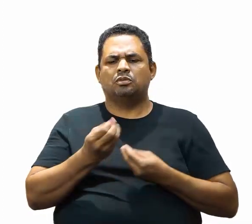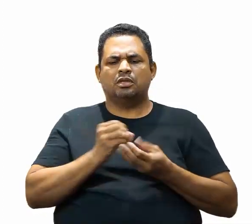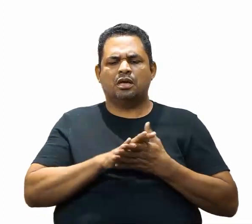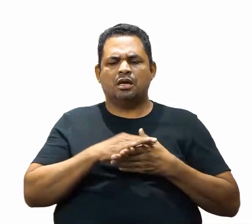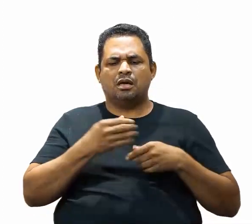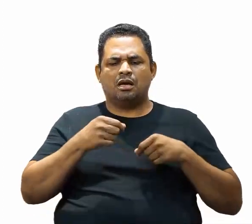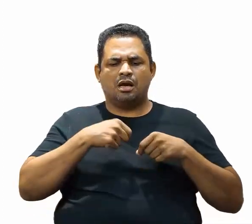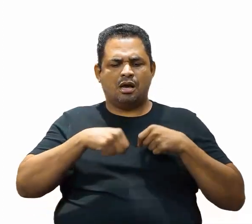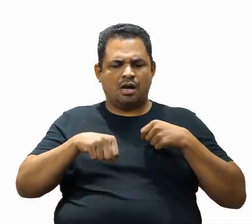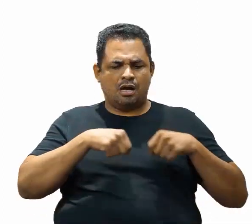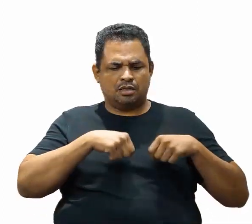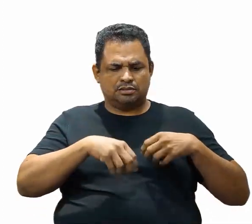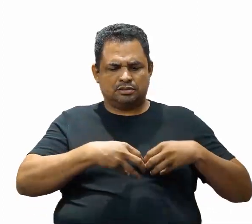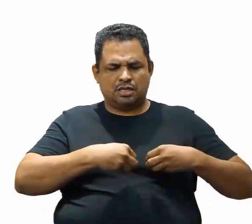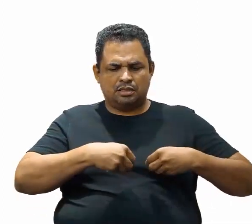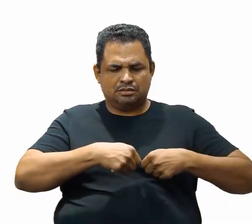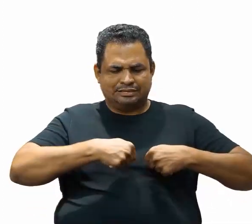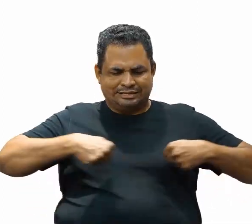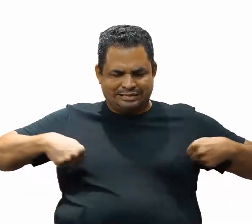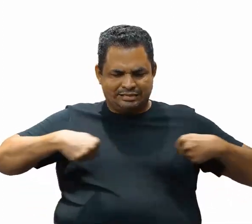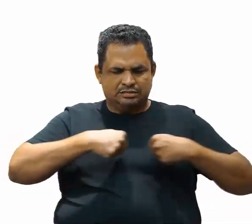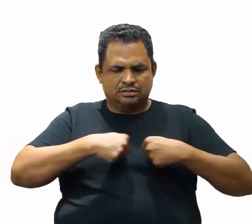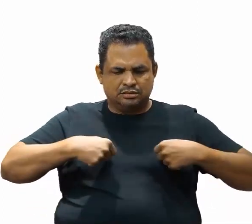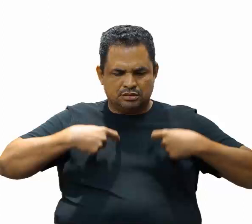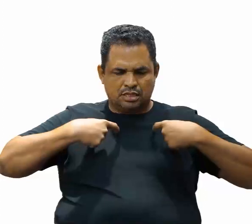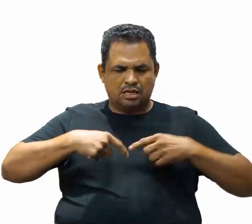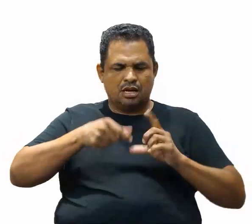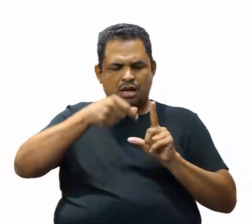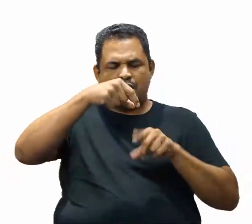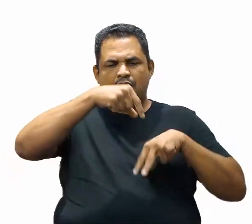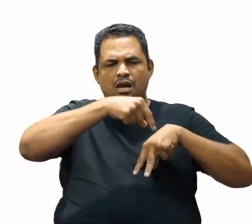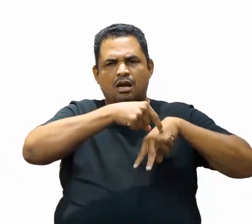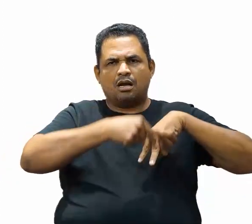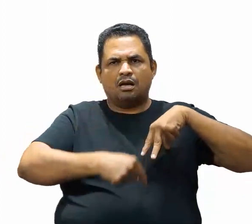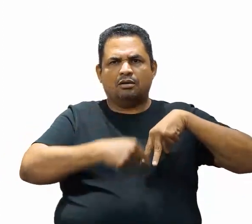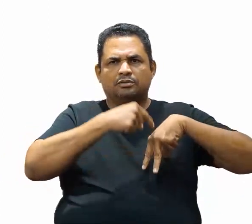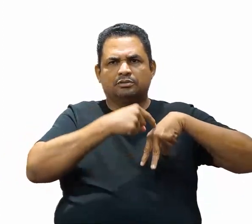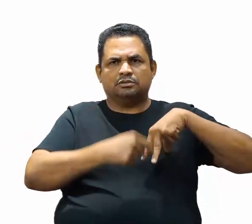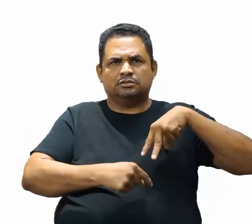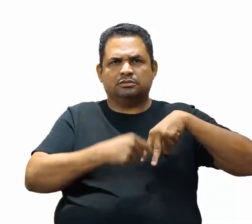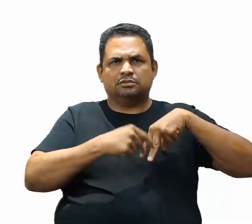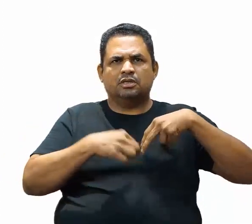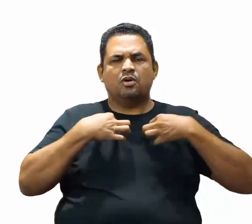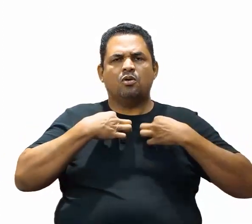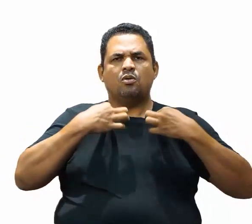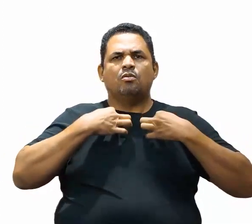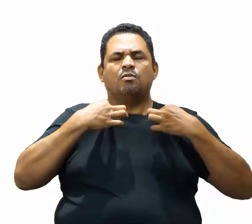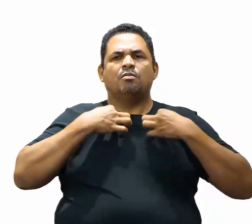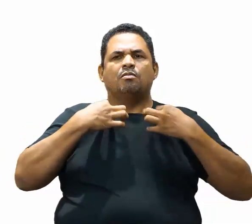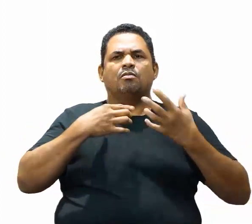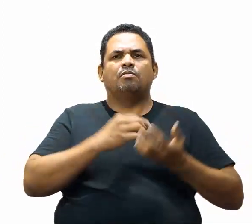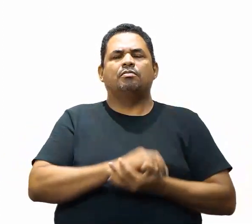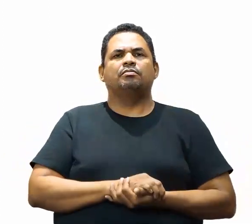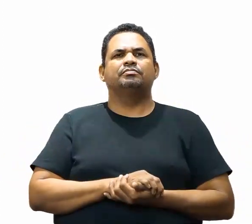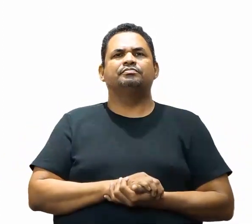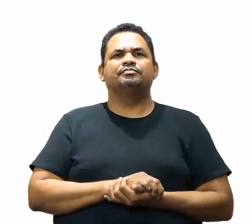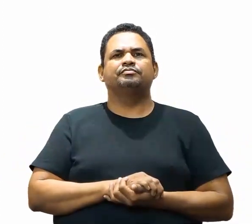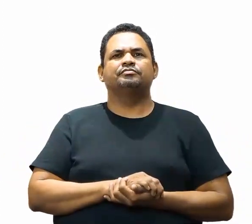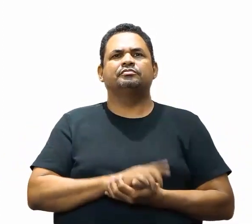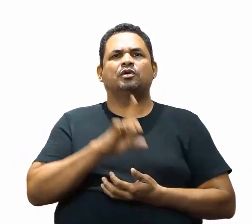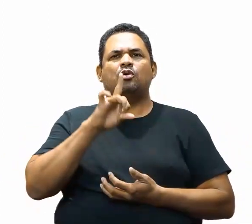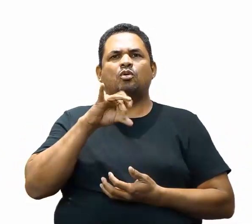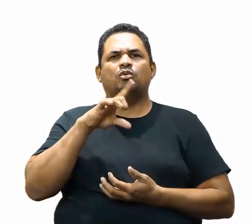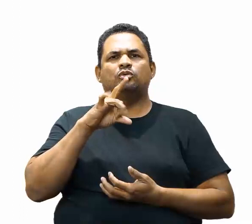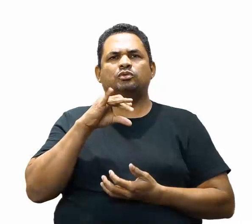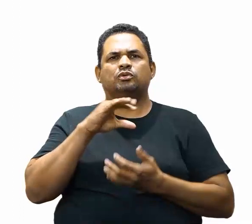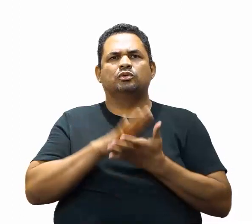viu? Não. Não pensem que é um arroto. Olha os falsos cognatos. Em locuções, ele é combinado com